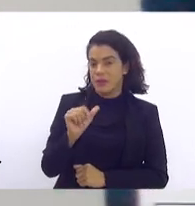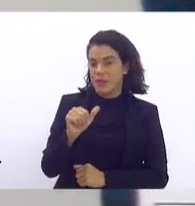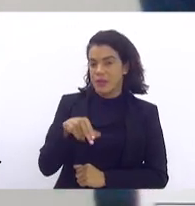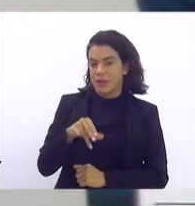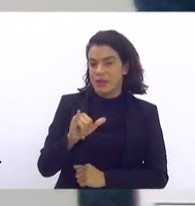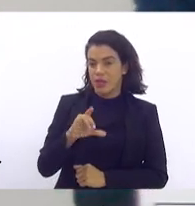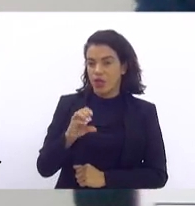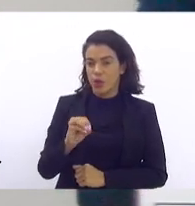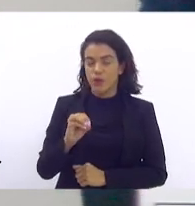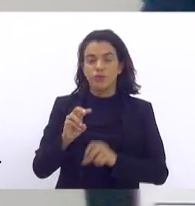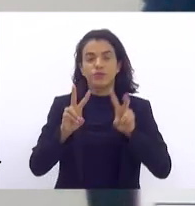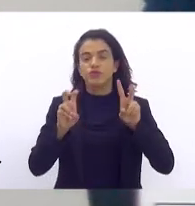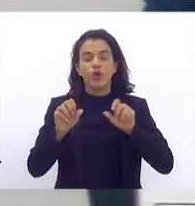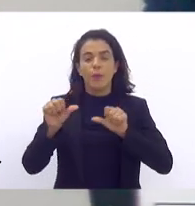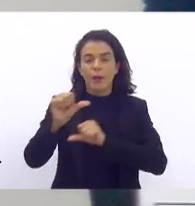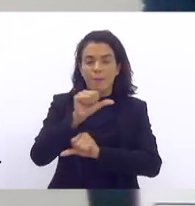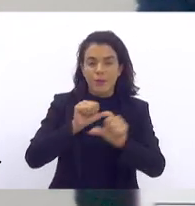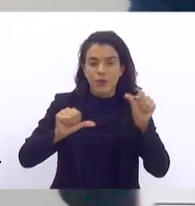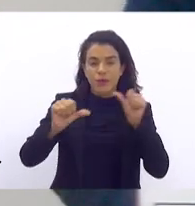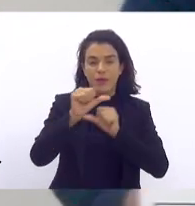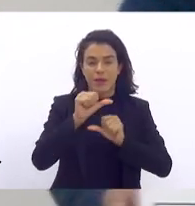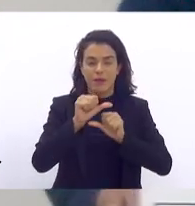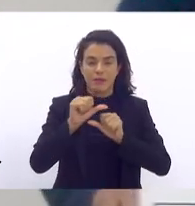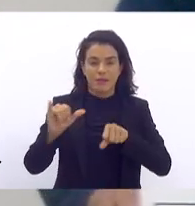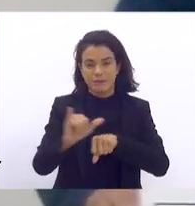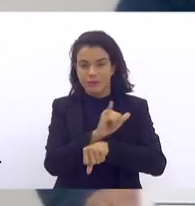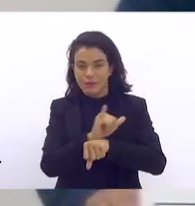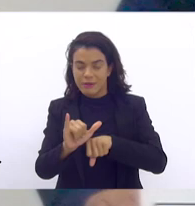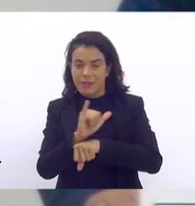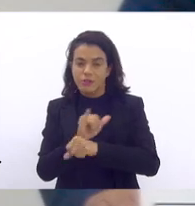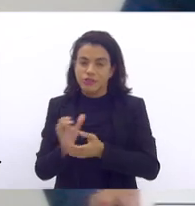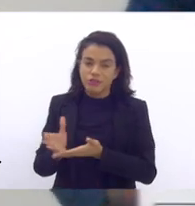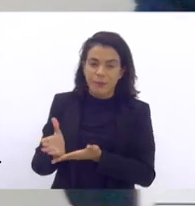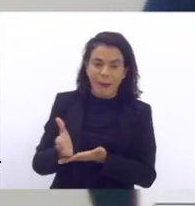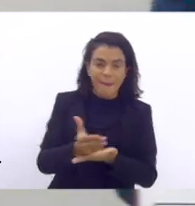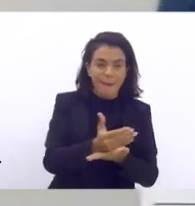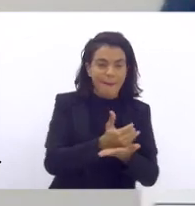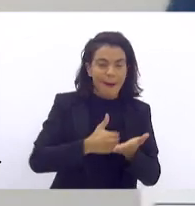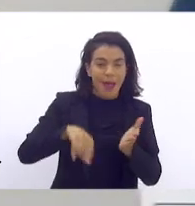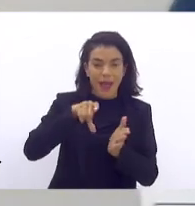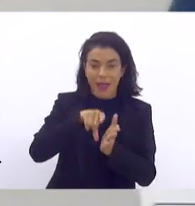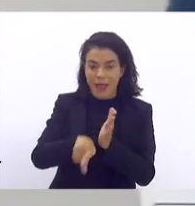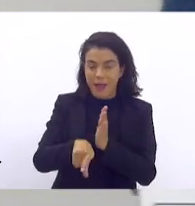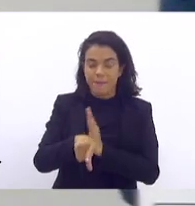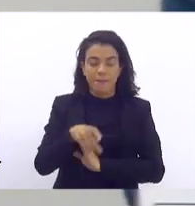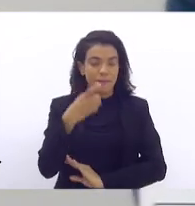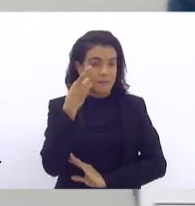discute a questão da reforma tributária que a gente possa discutir General pausuelo